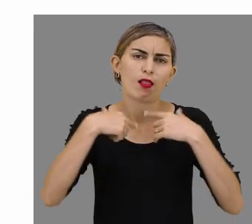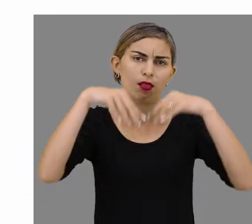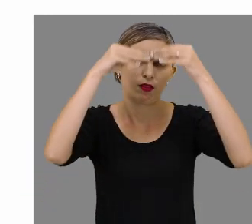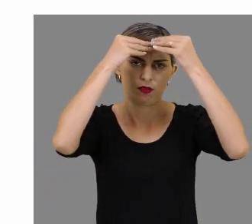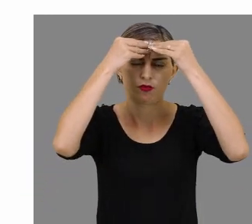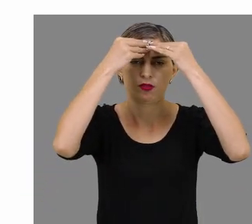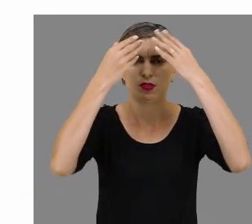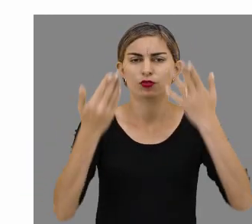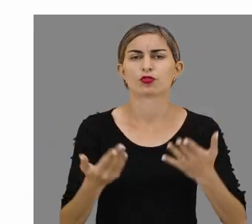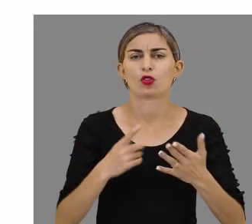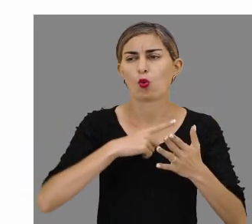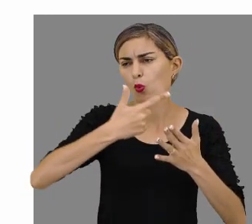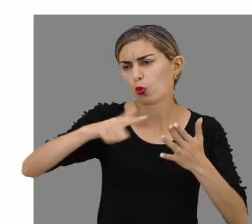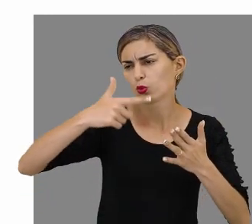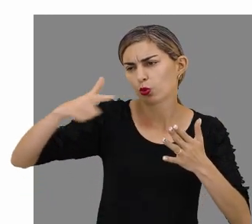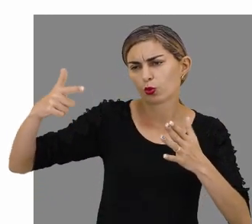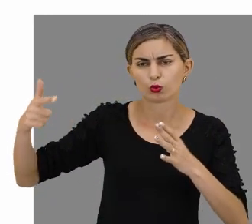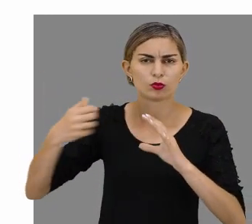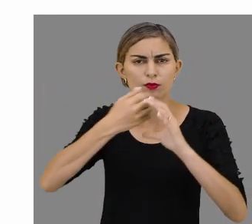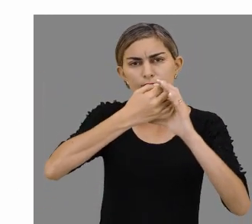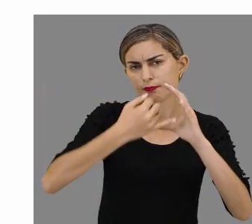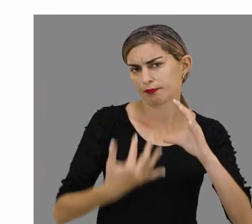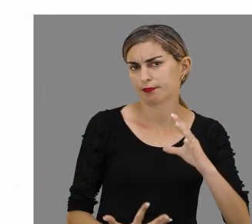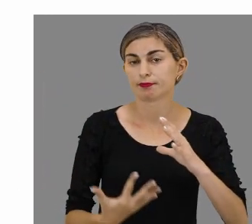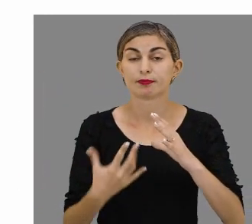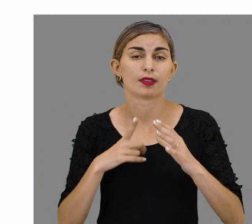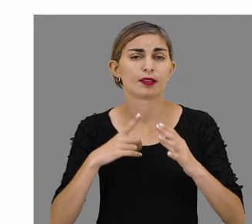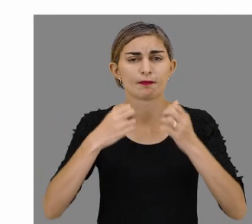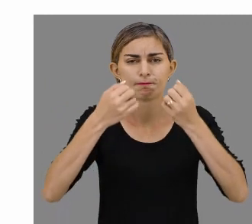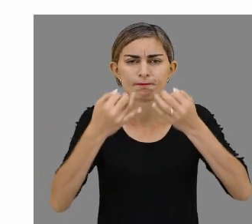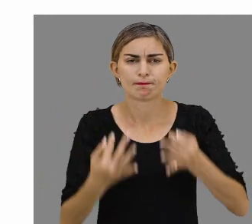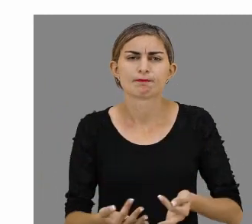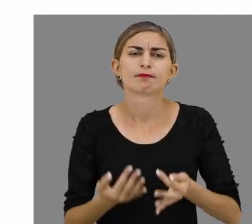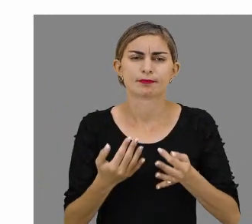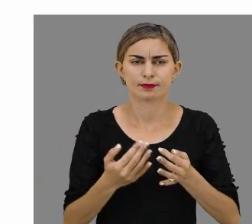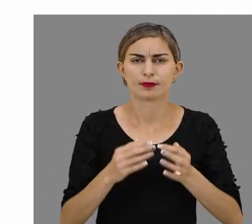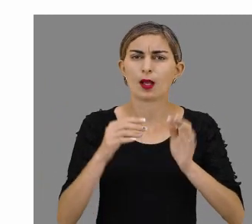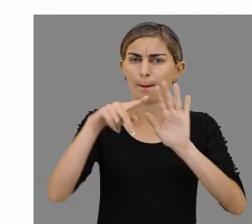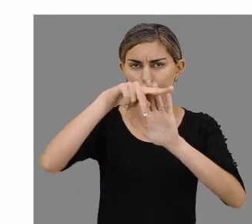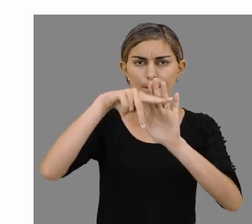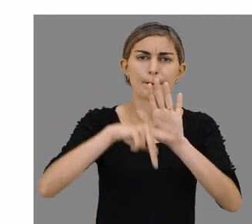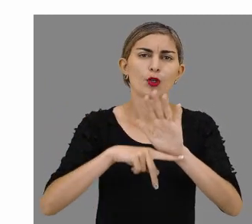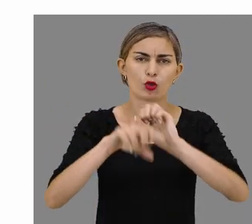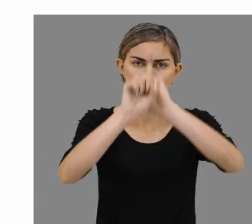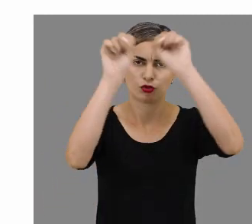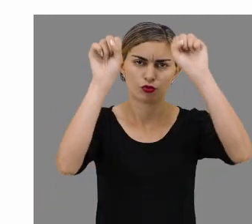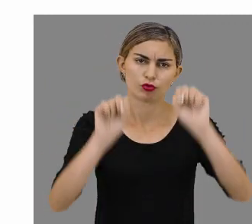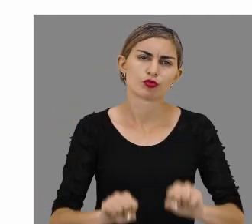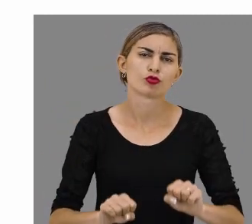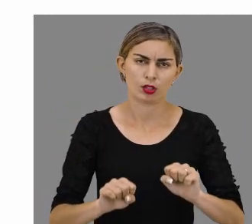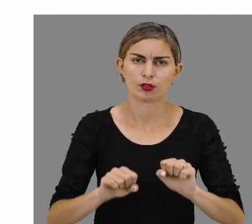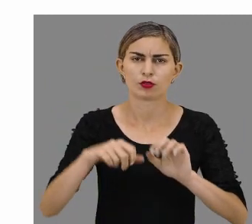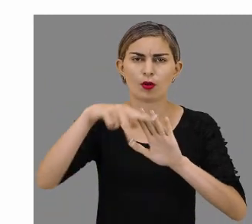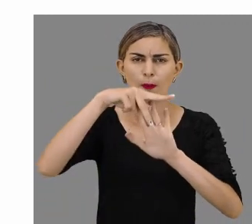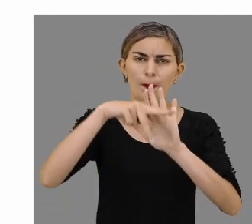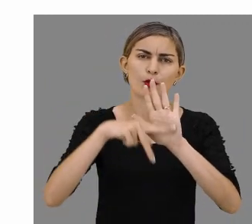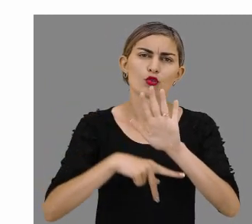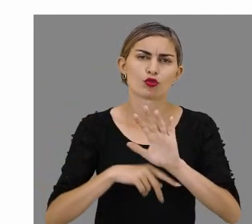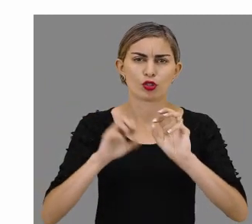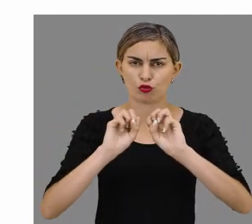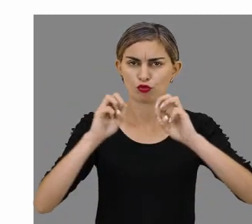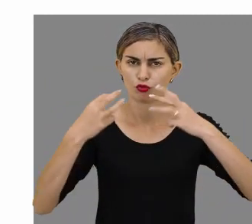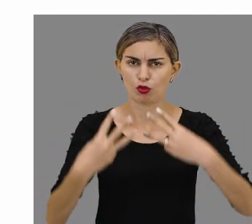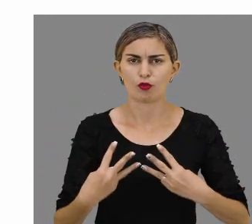de linguagem, entre muitos outros aspectos. São definidos na fase de projeto de sistemas e projeto